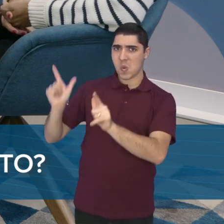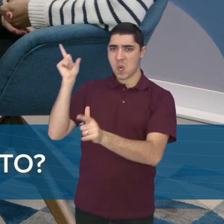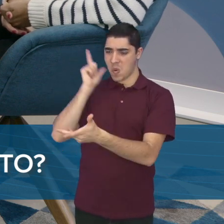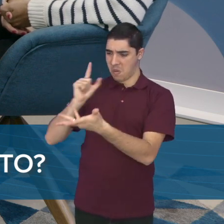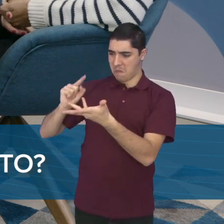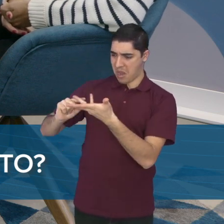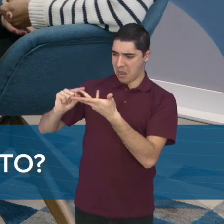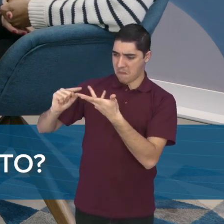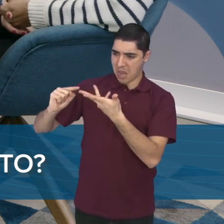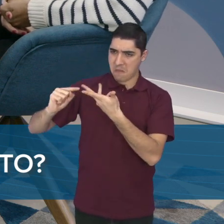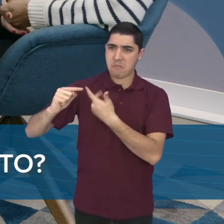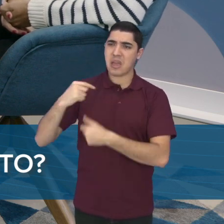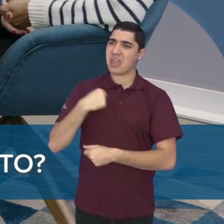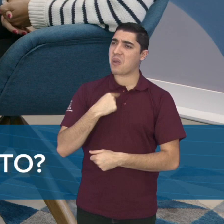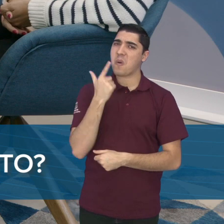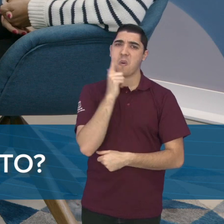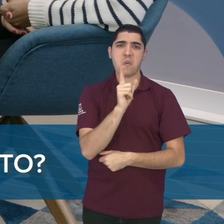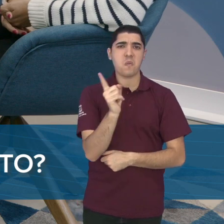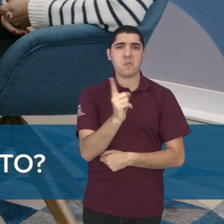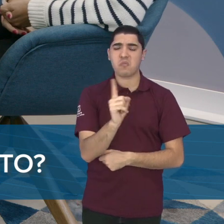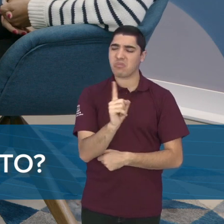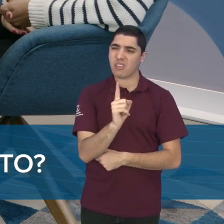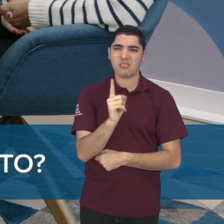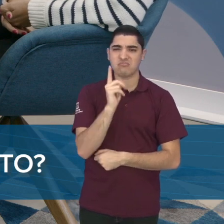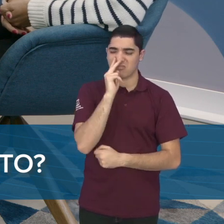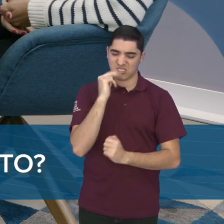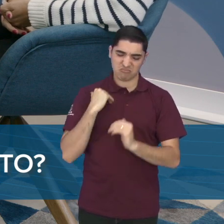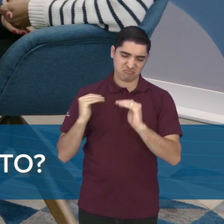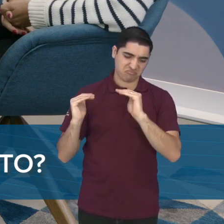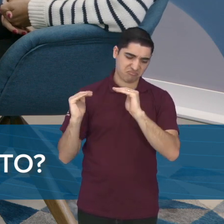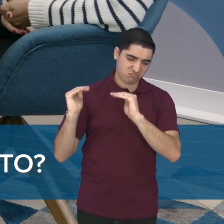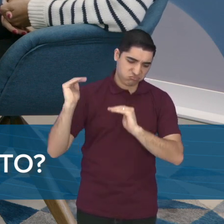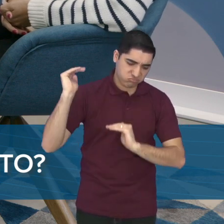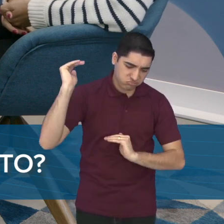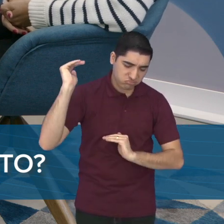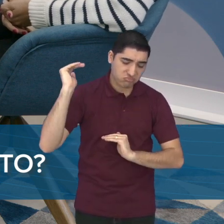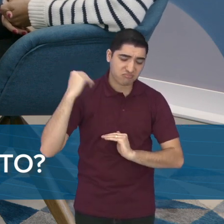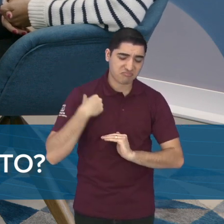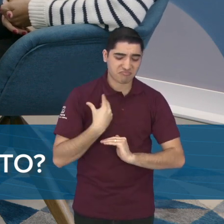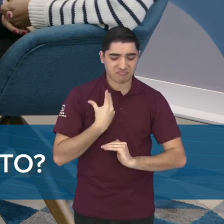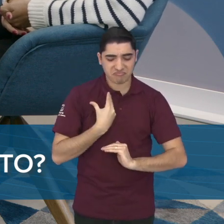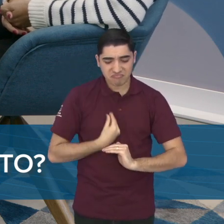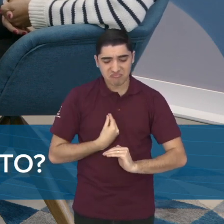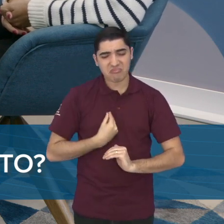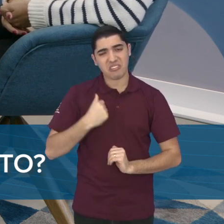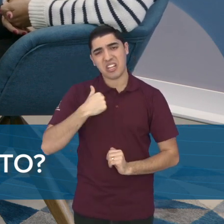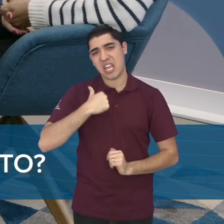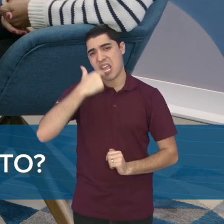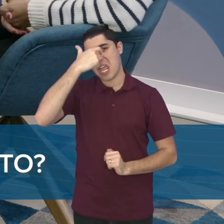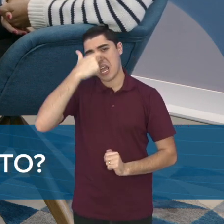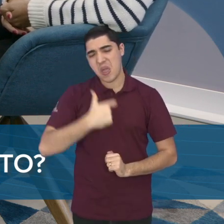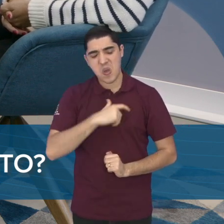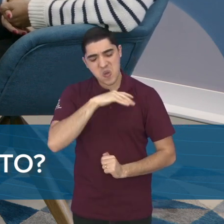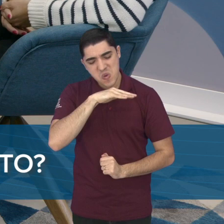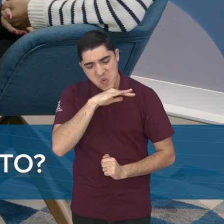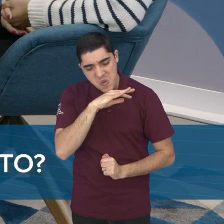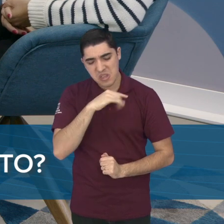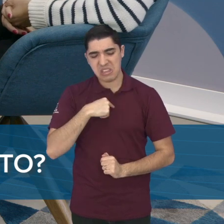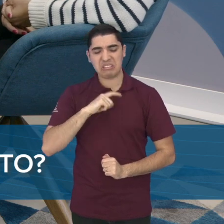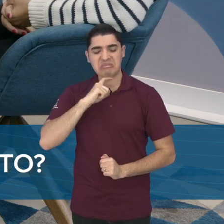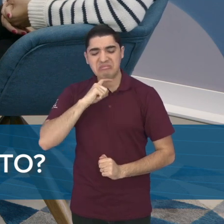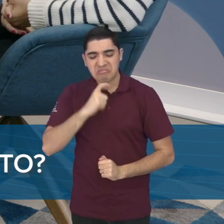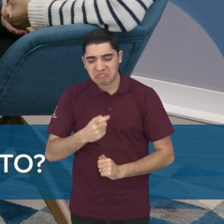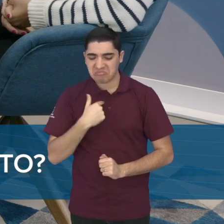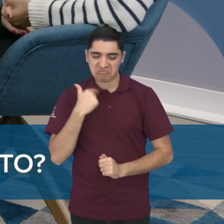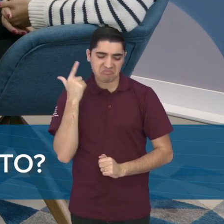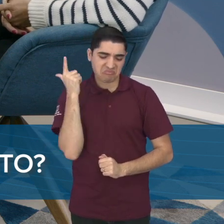não consegui. E aí a pessoa se coloca numa situação também lá embaixo, né? Como se ela não fosse ninguém, não fosse merecedora